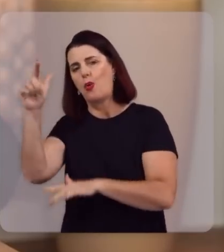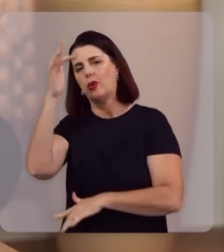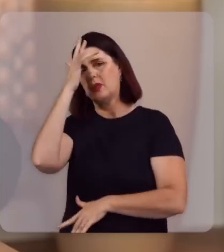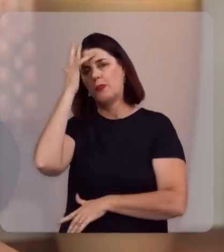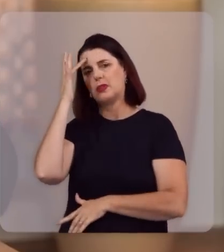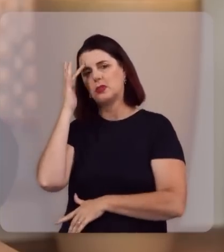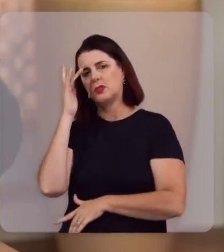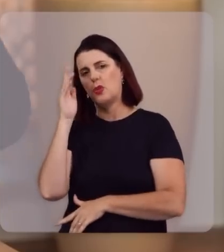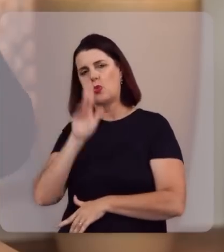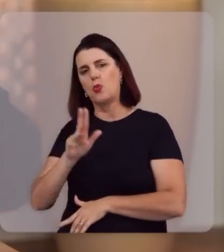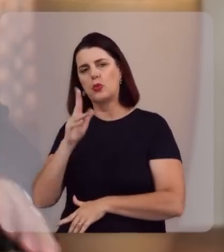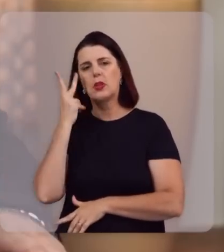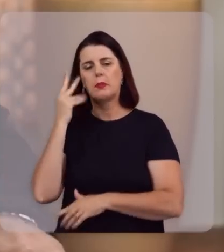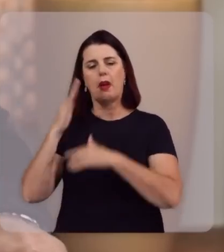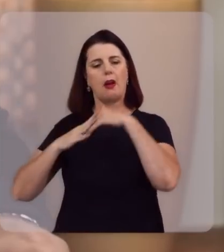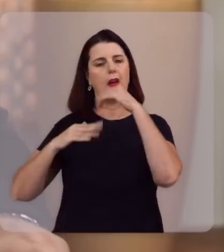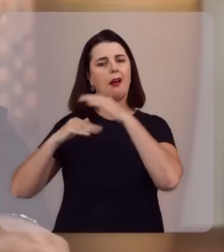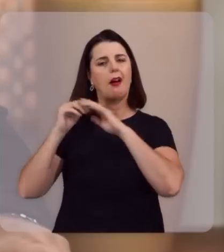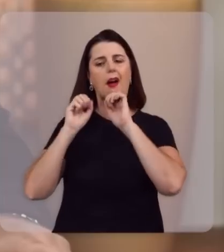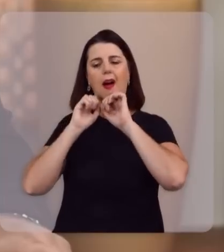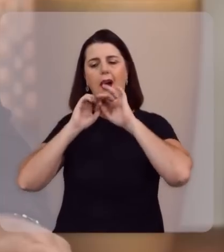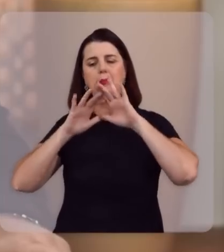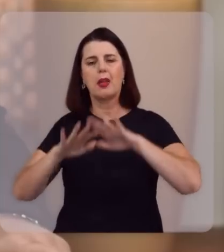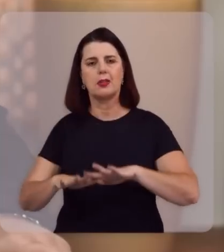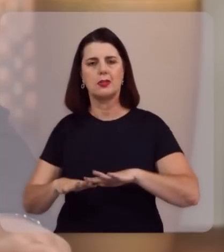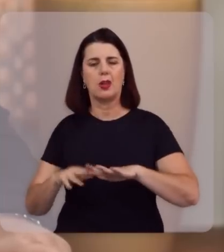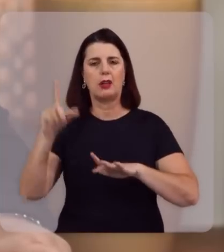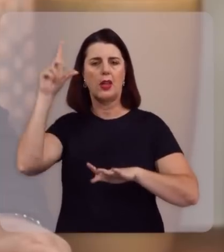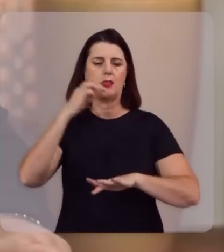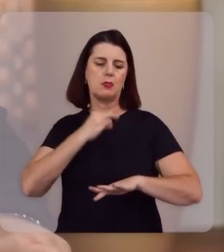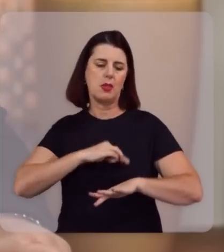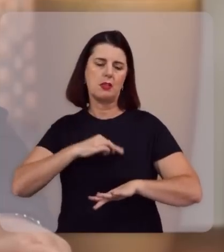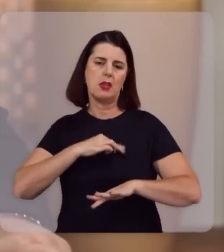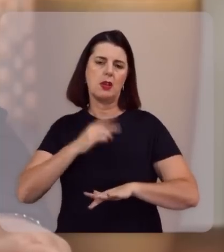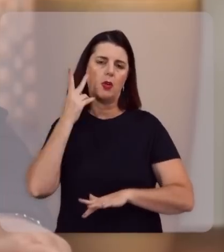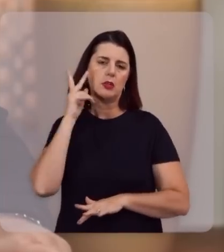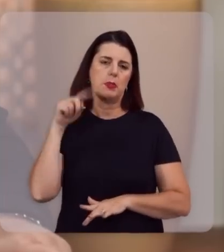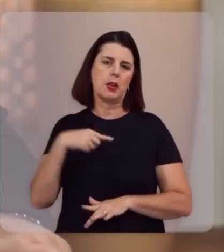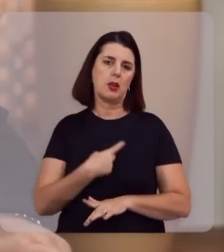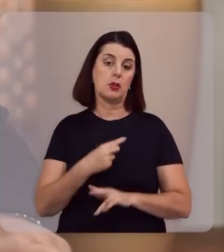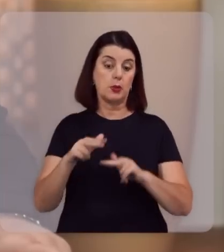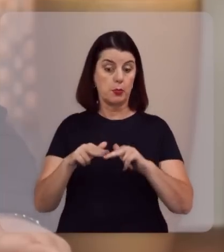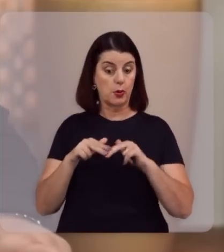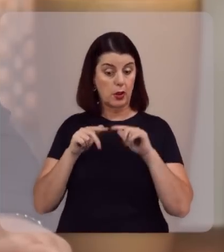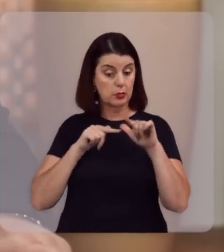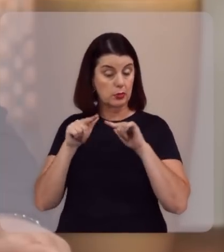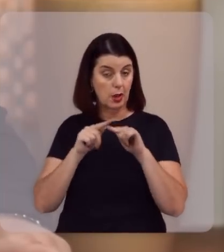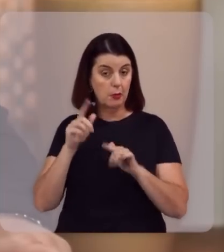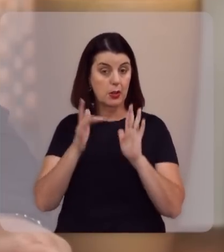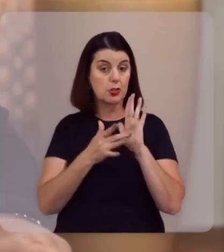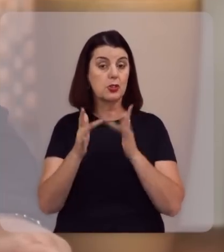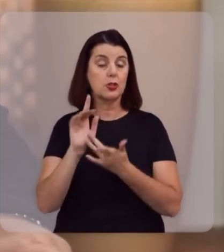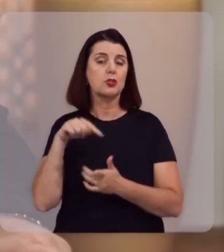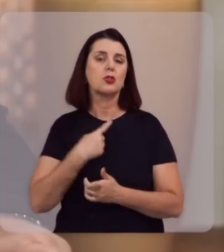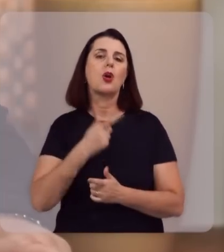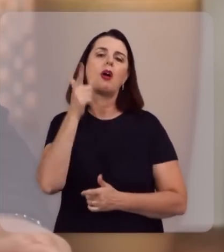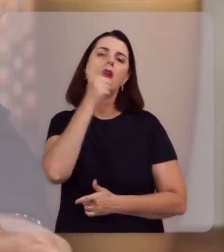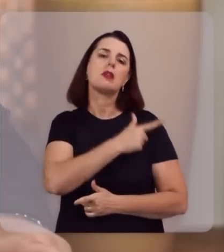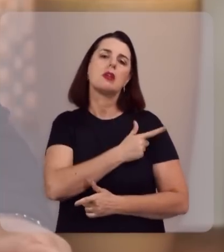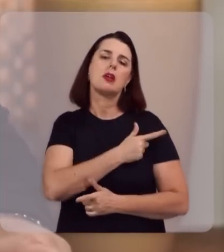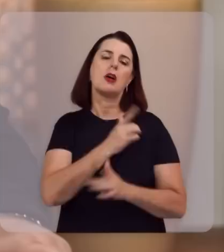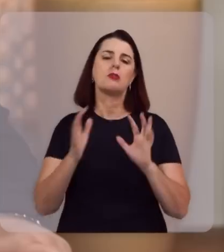outro, que a sua palavra seja usada para edificação. Que Deus tenha misericórdia de nós, reverendo Rodrigo, e que por causa da obra de Jesus